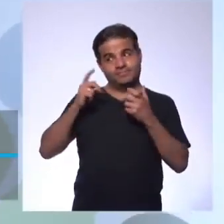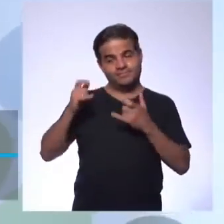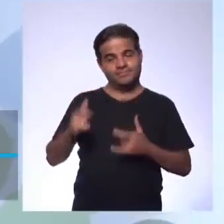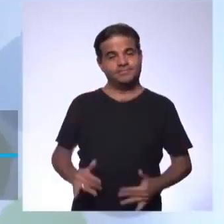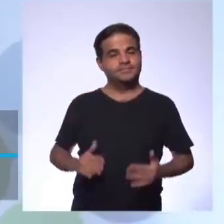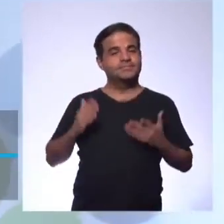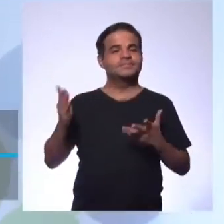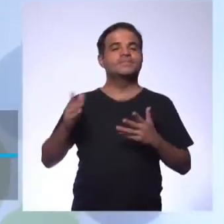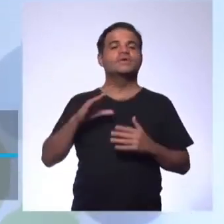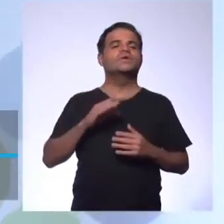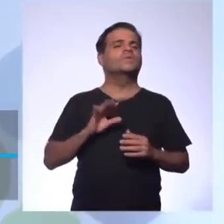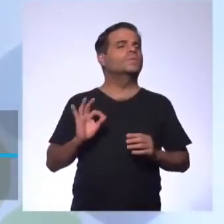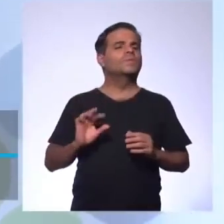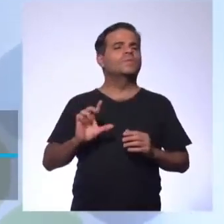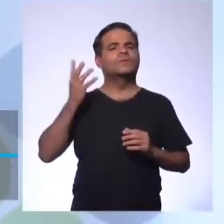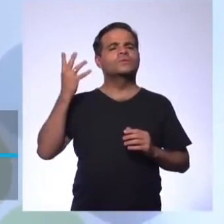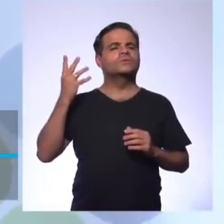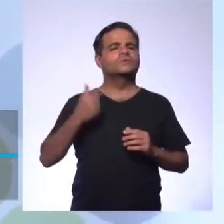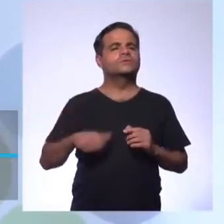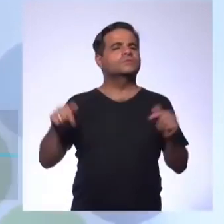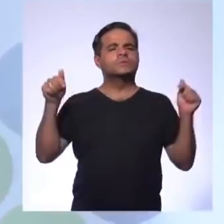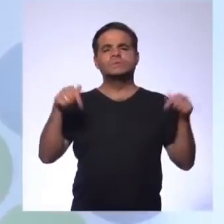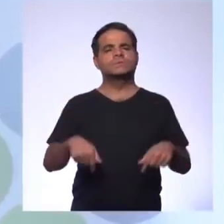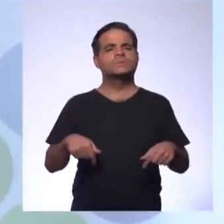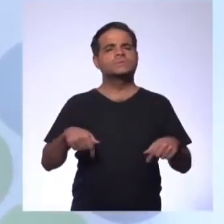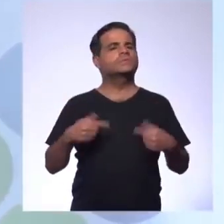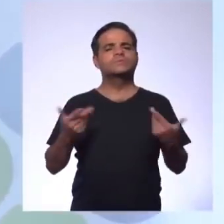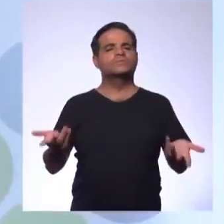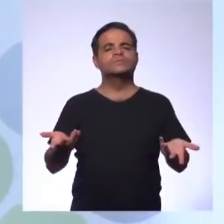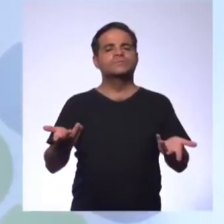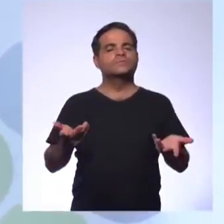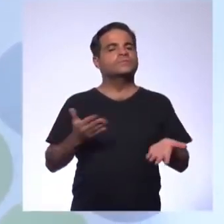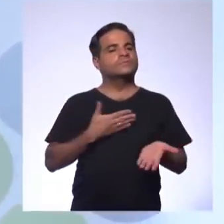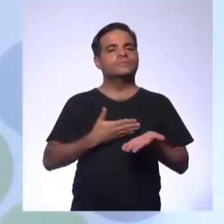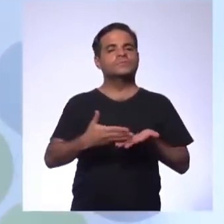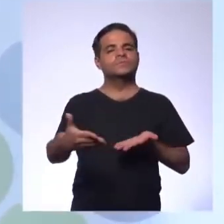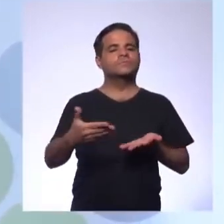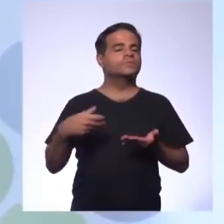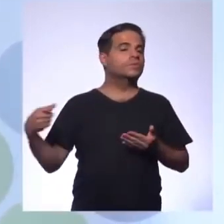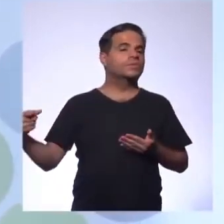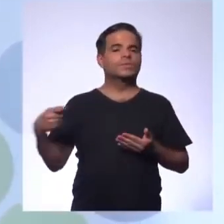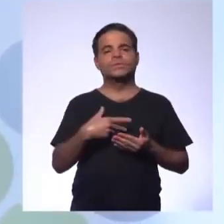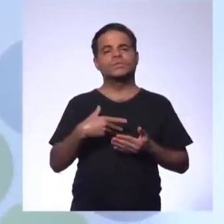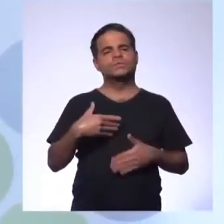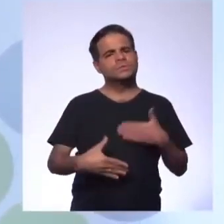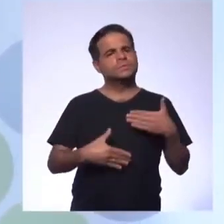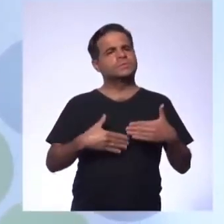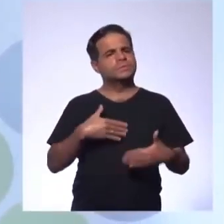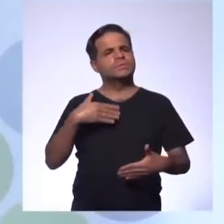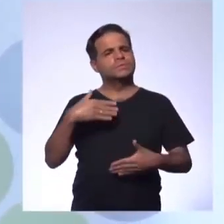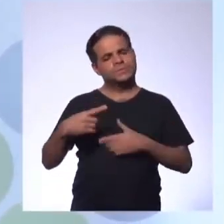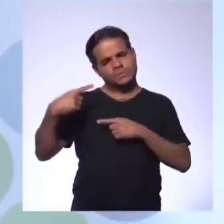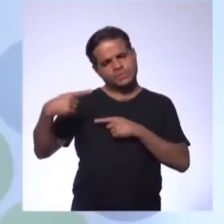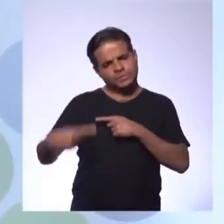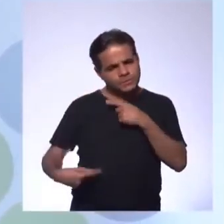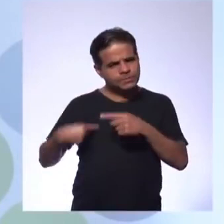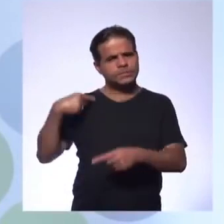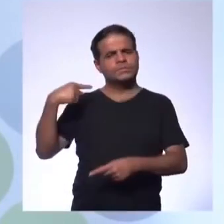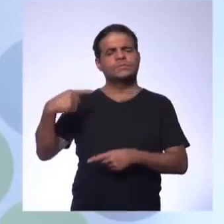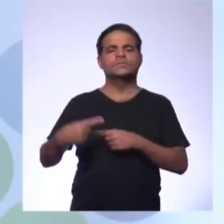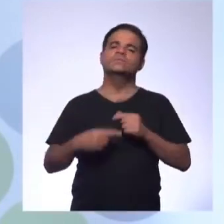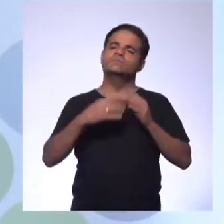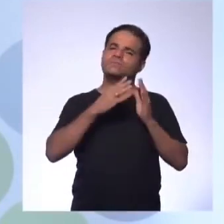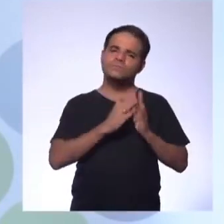disse. Então, o que acontece? Hoje nós estamos iniciando um novo processo, um novo ciclo, que